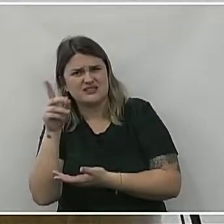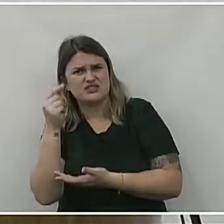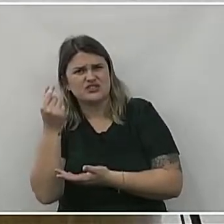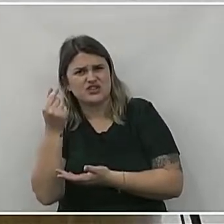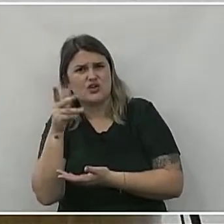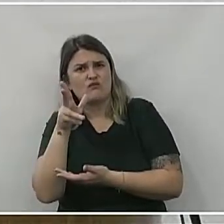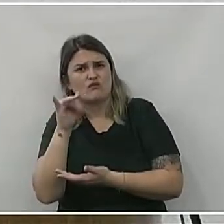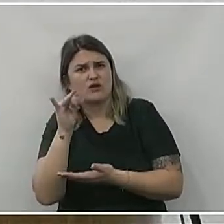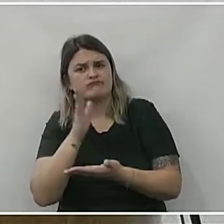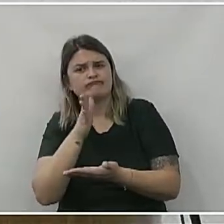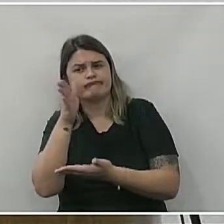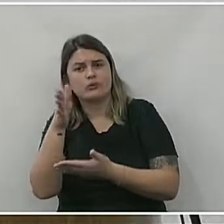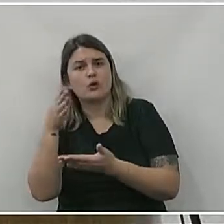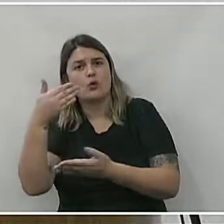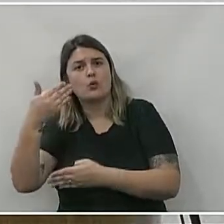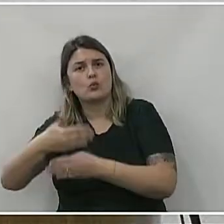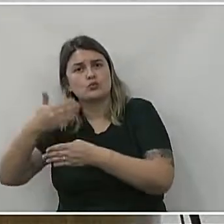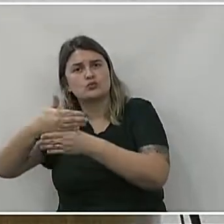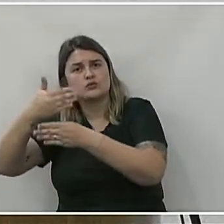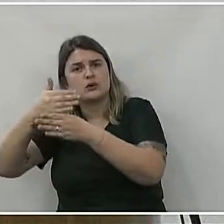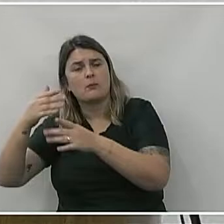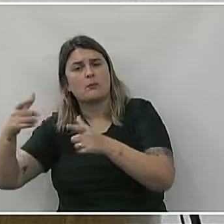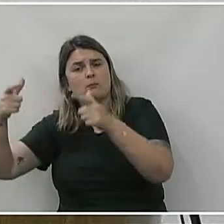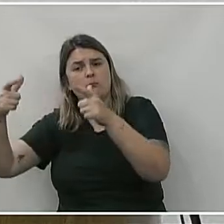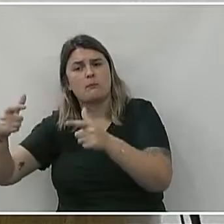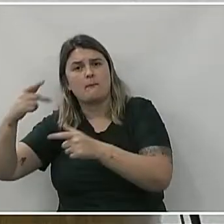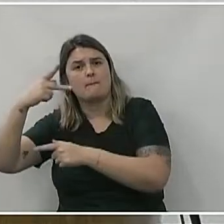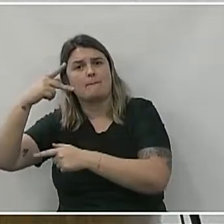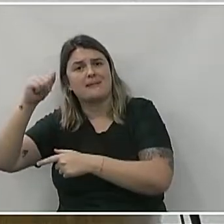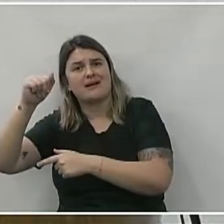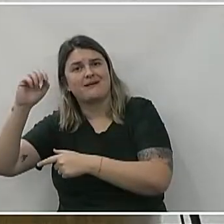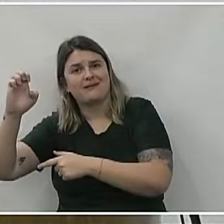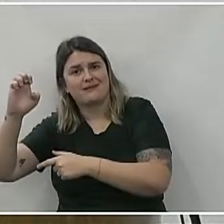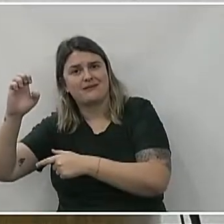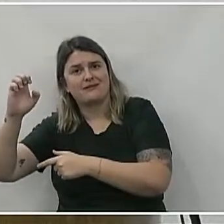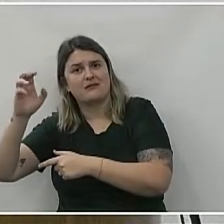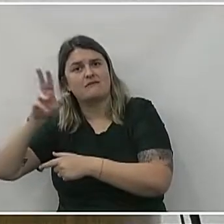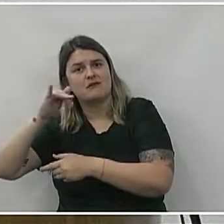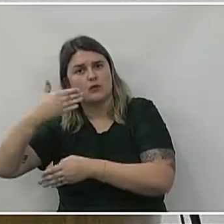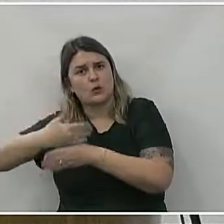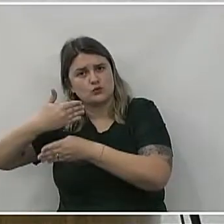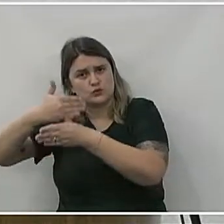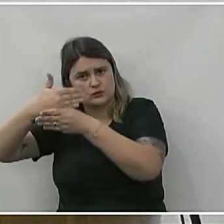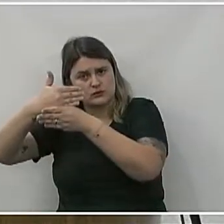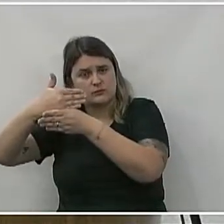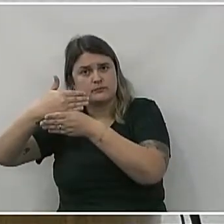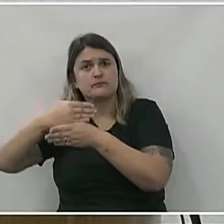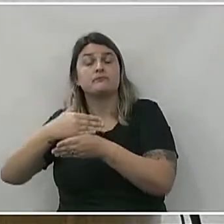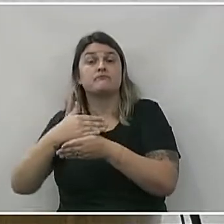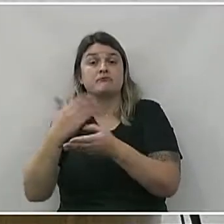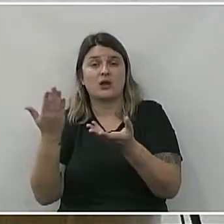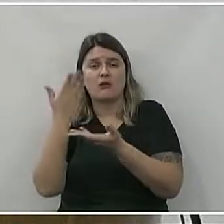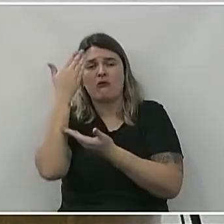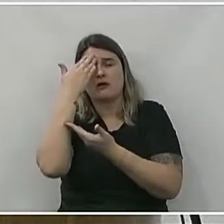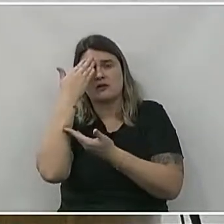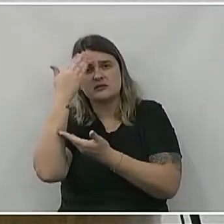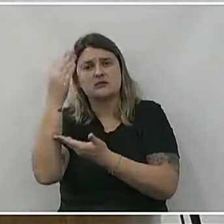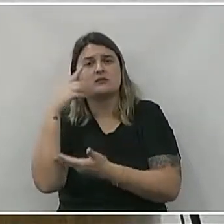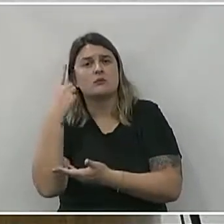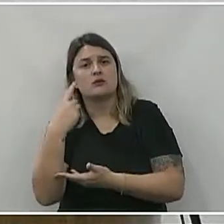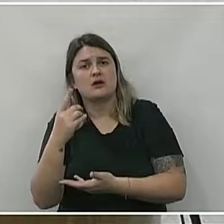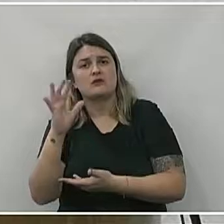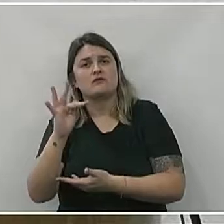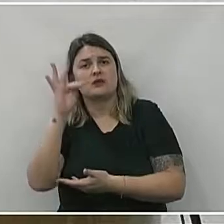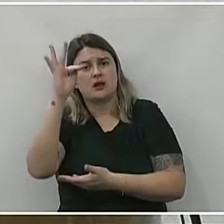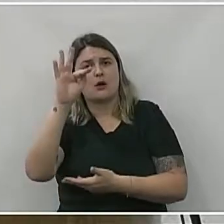será destinado à construção do prédio do PAI, Pronto Atendimento Infantil em nossa cidade. Deixo aqui meus agradecimentos ao deputado